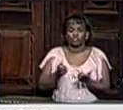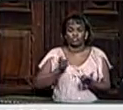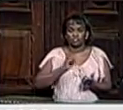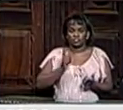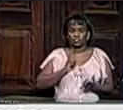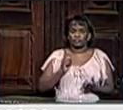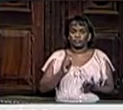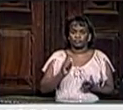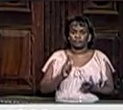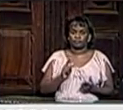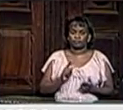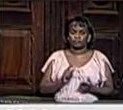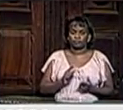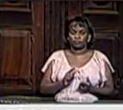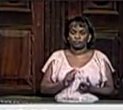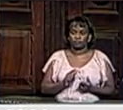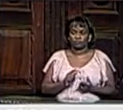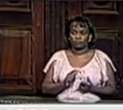sido